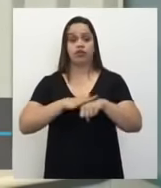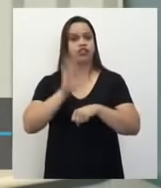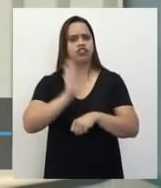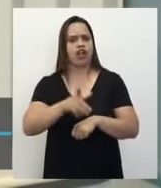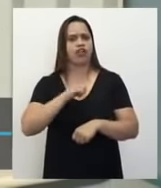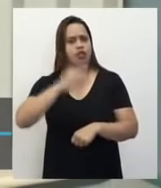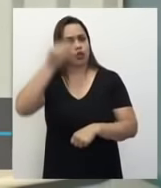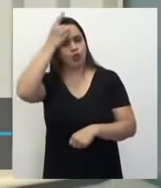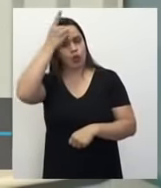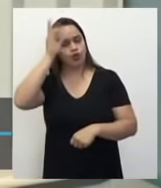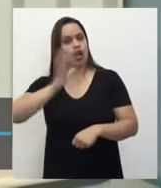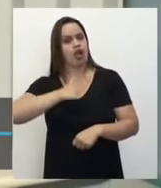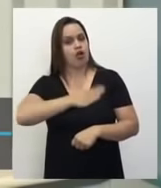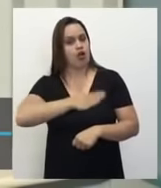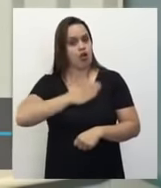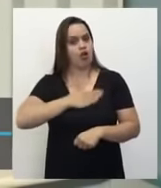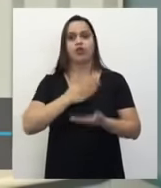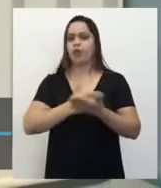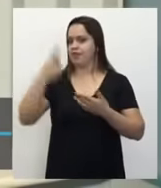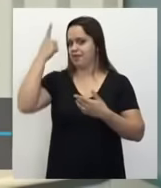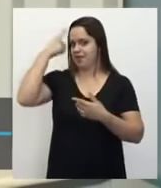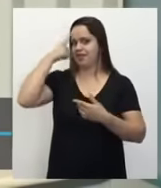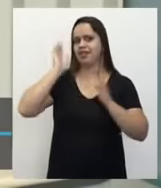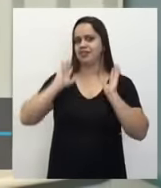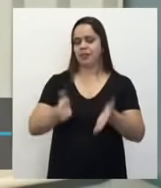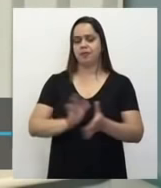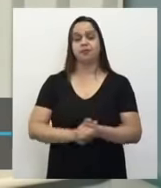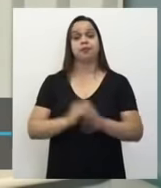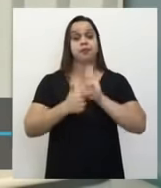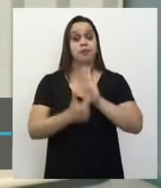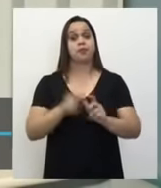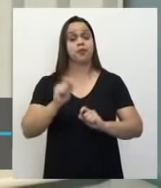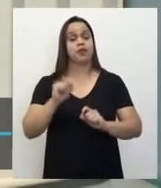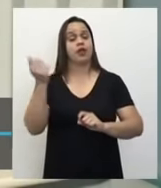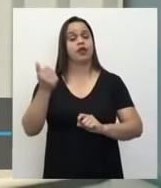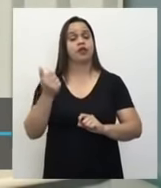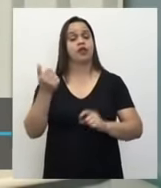quem já gosta, vamos começar a pensar. E eu trouxe um desafio e eu vou até